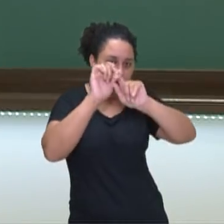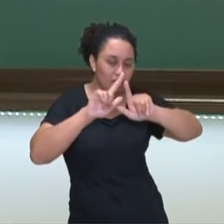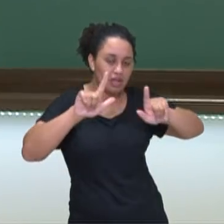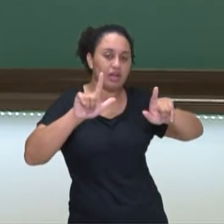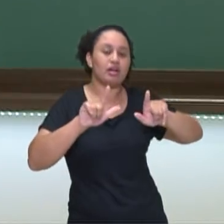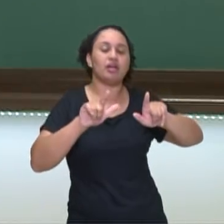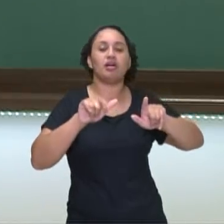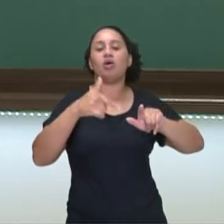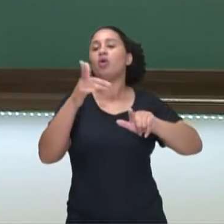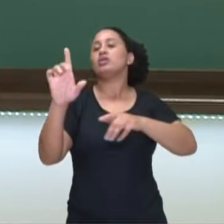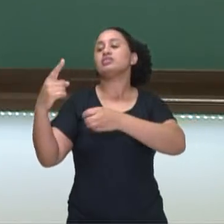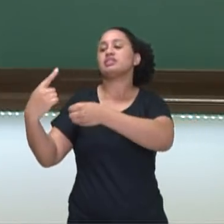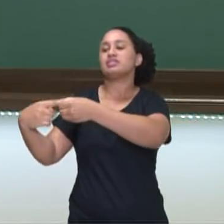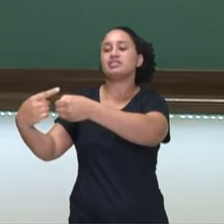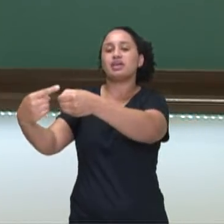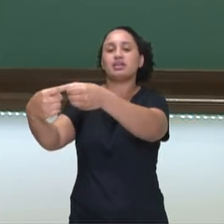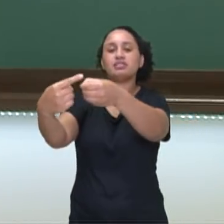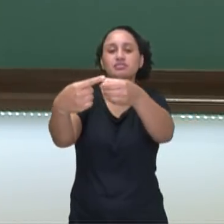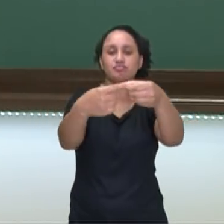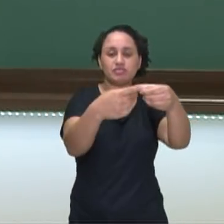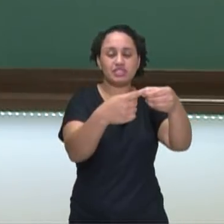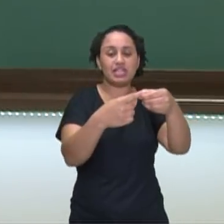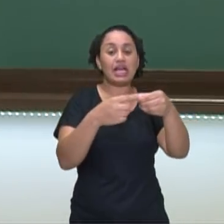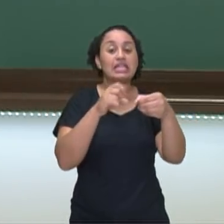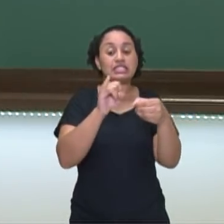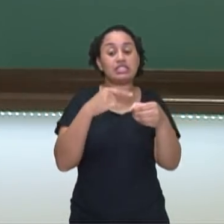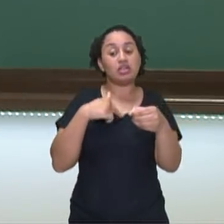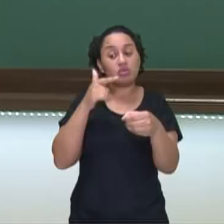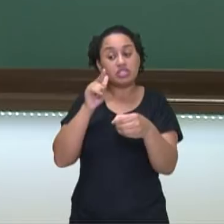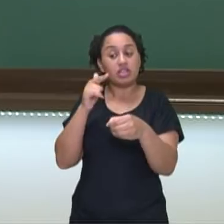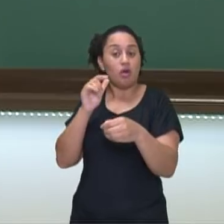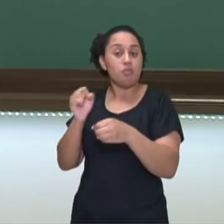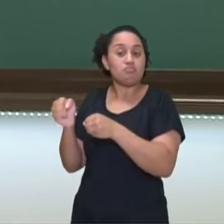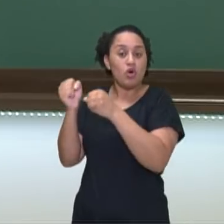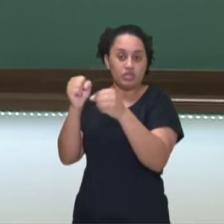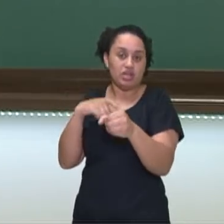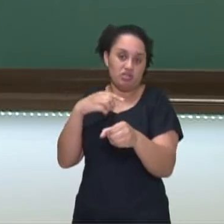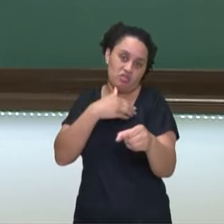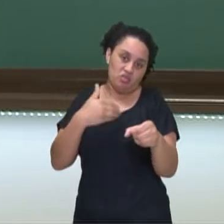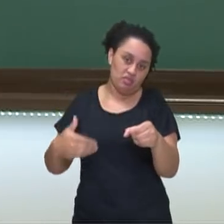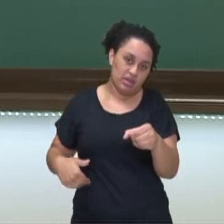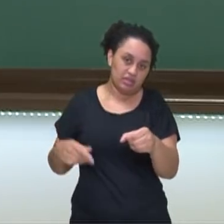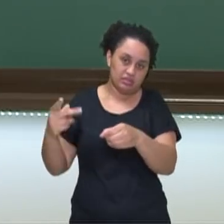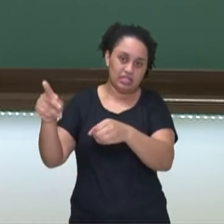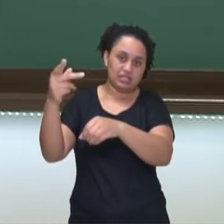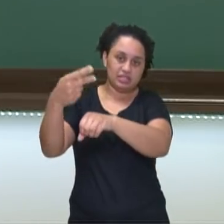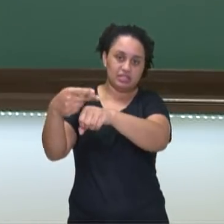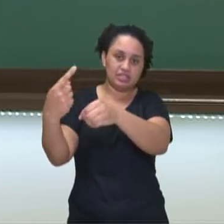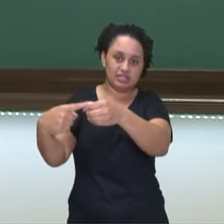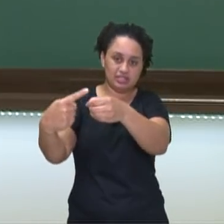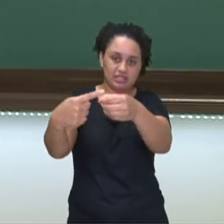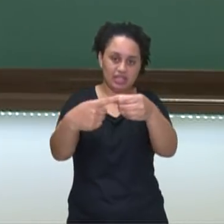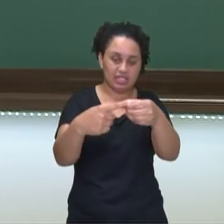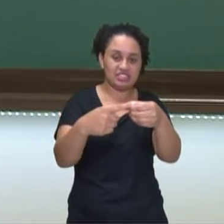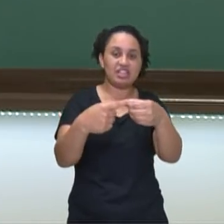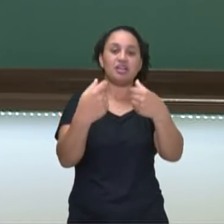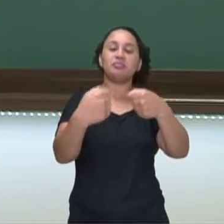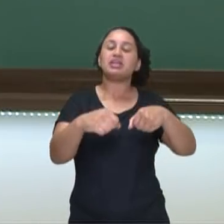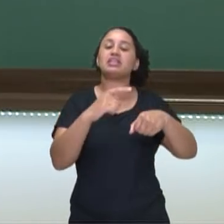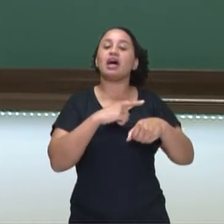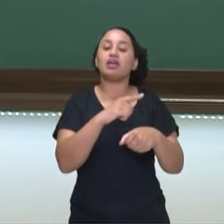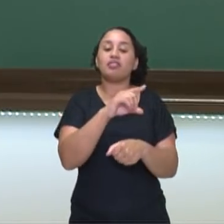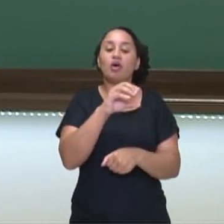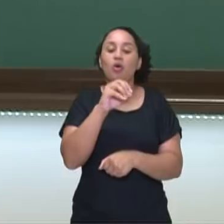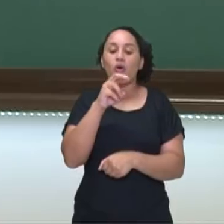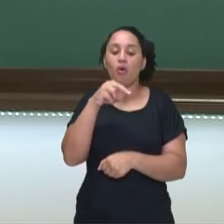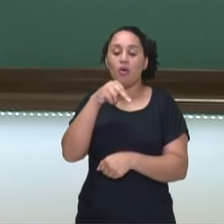Queto, Oió, qualquer outra cidade, quando alguém chegava ao poder nessas cidades, deveria então receber uma